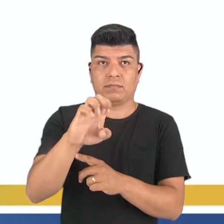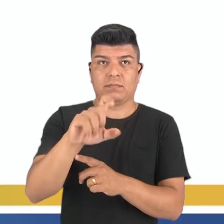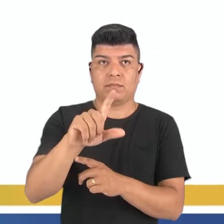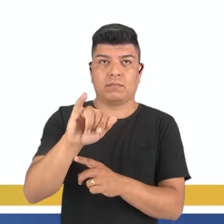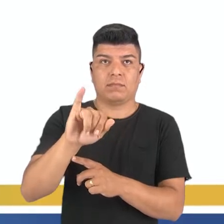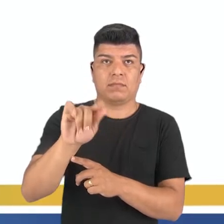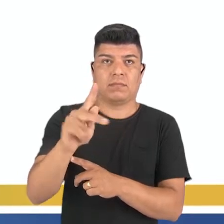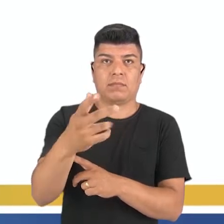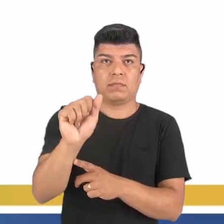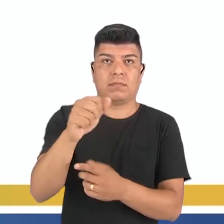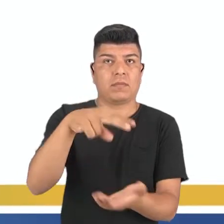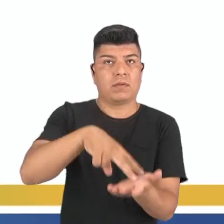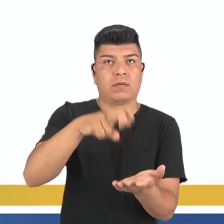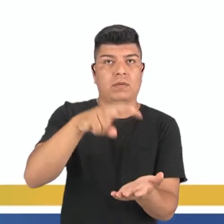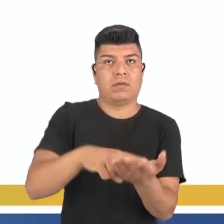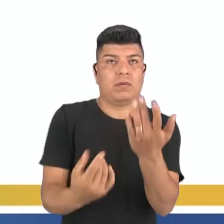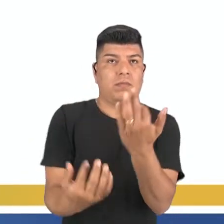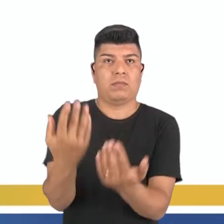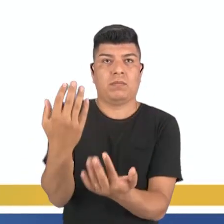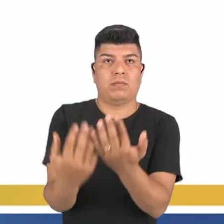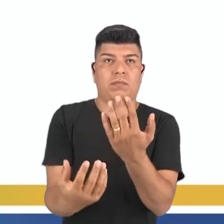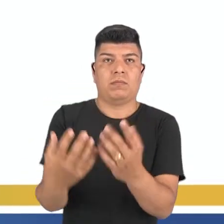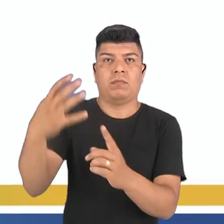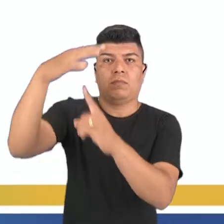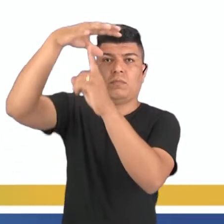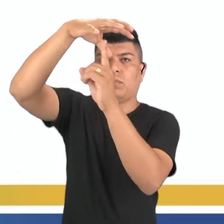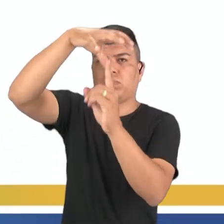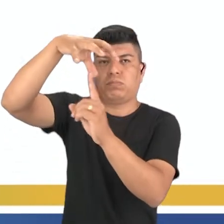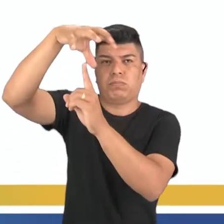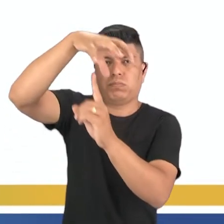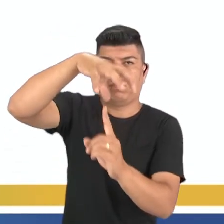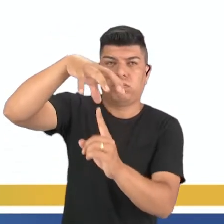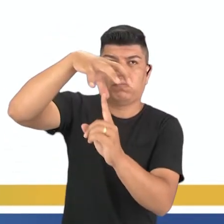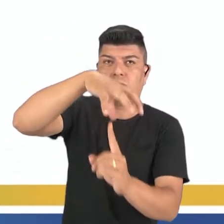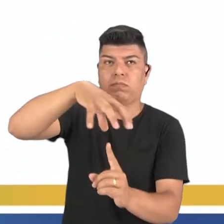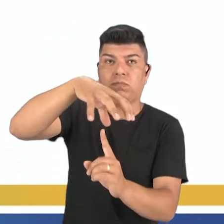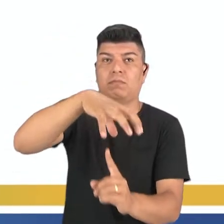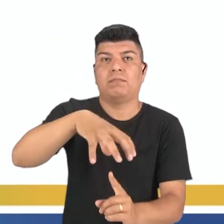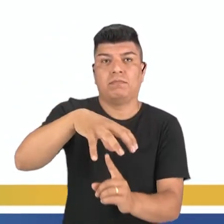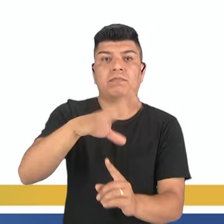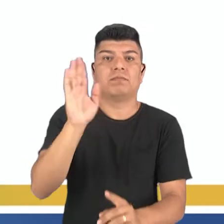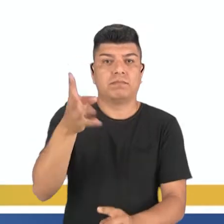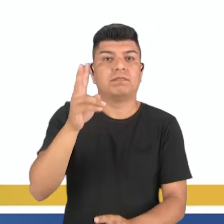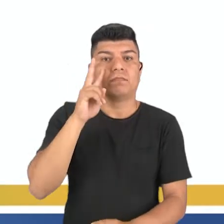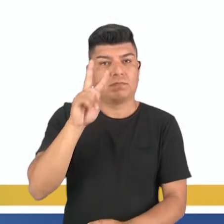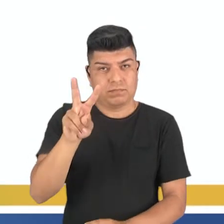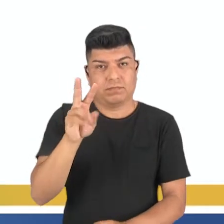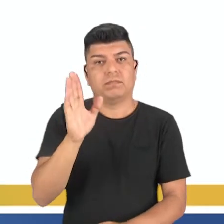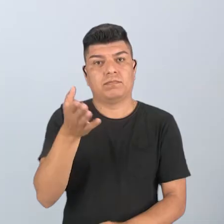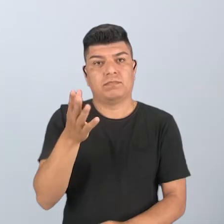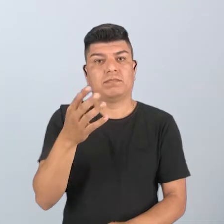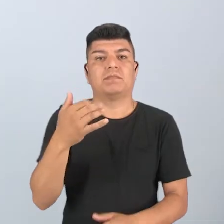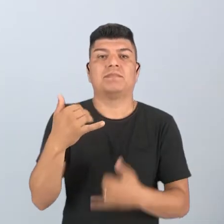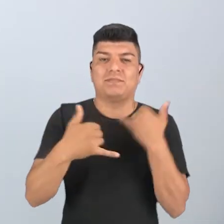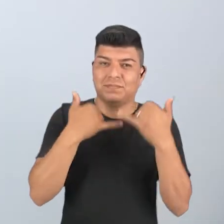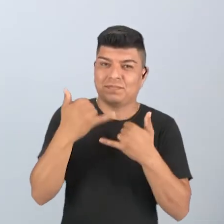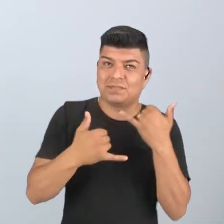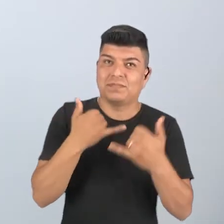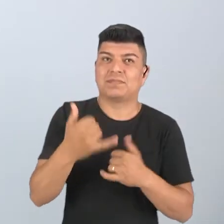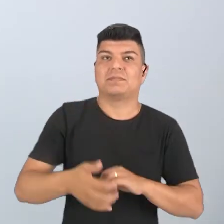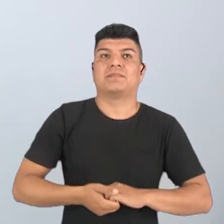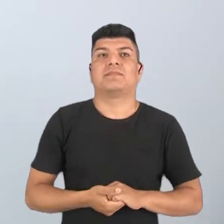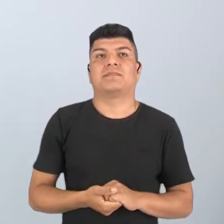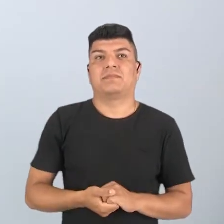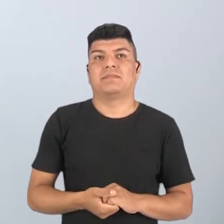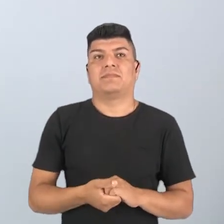Pula Fogueira e Cai Cai Balão. Com certeza uma dessas você já ouviu e já se divertiu com essas